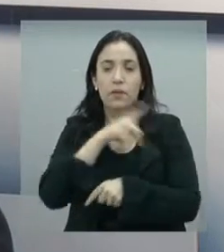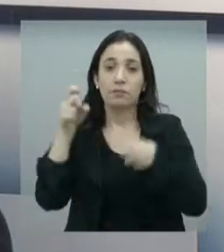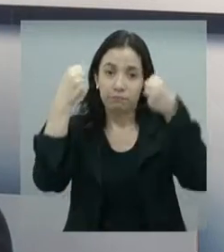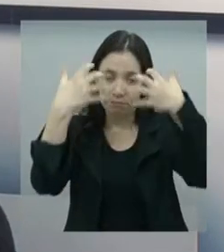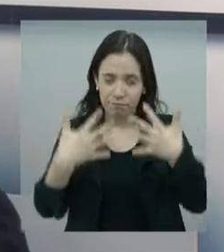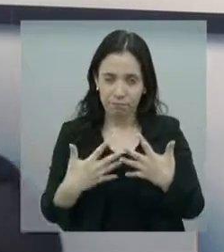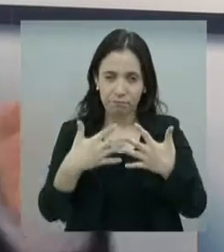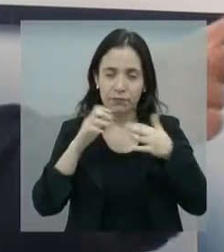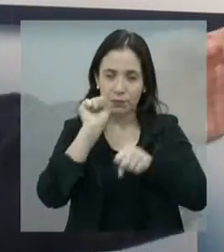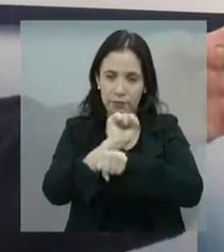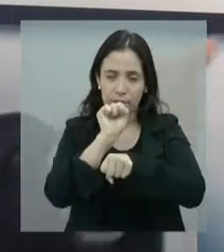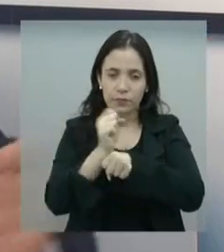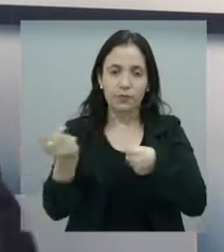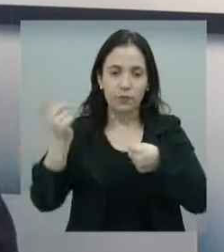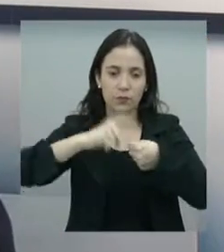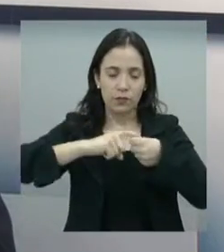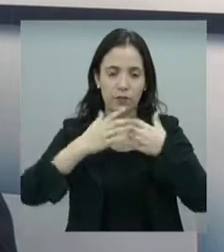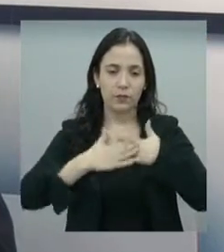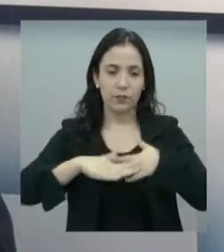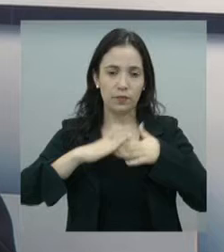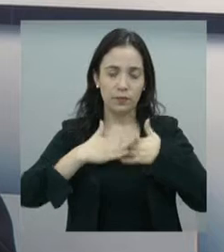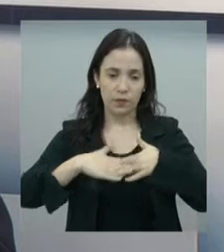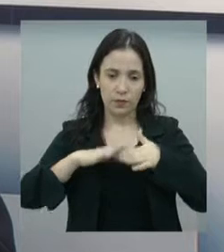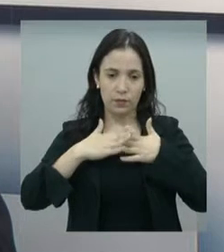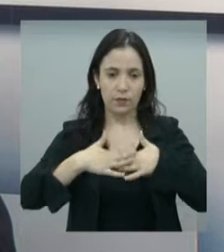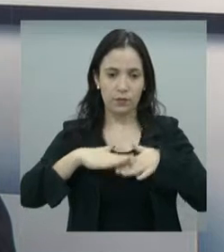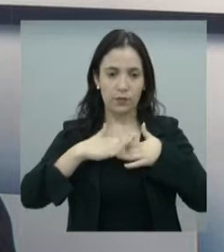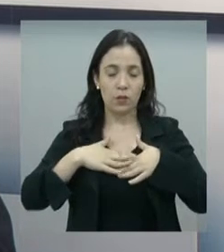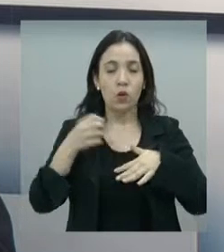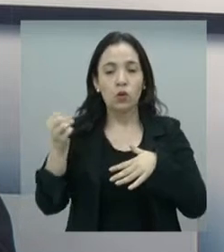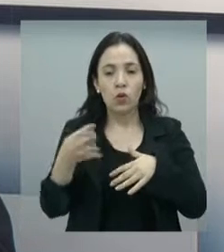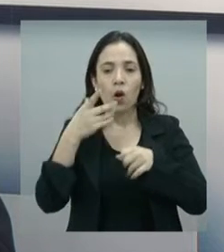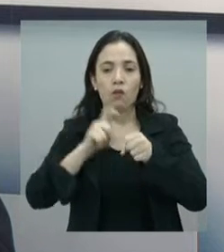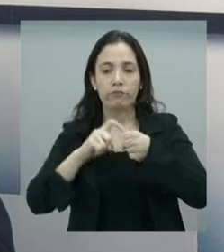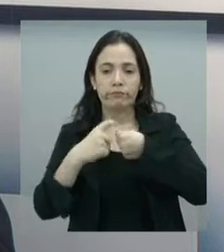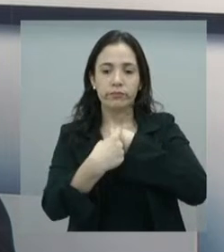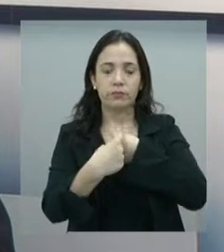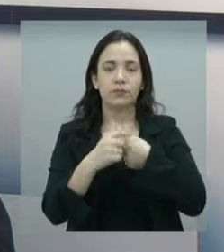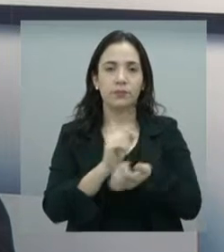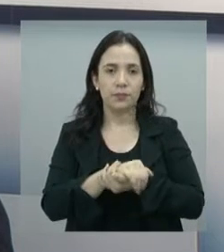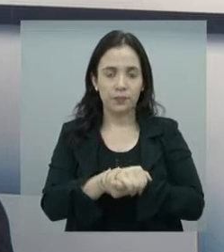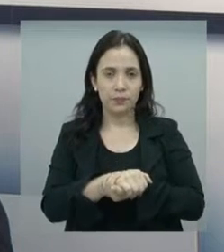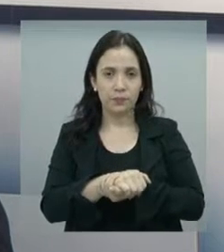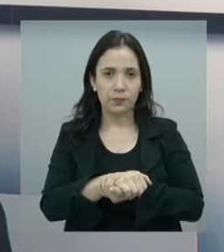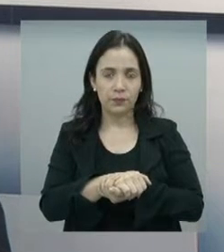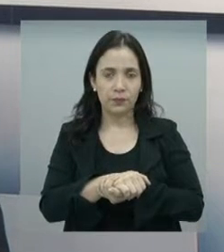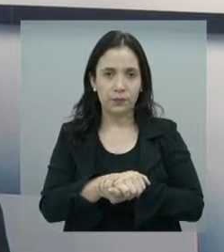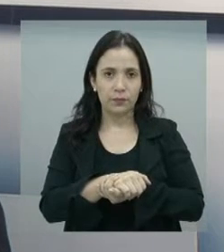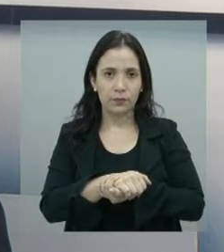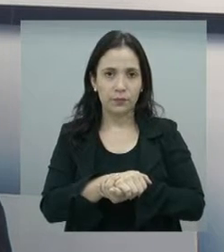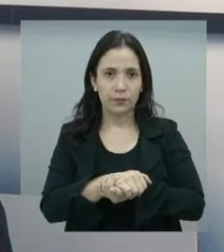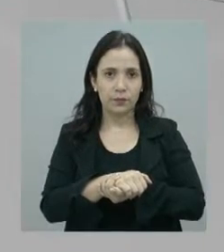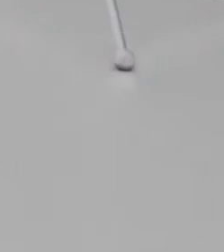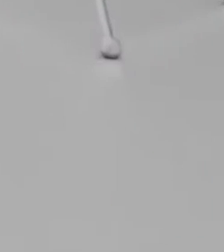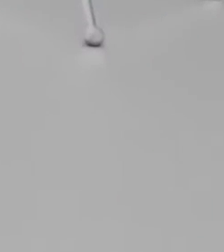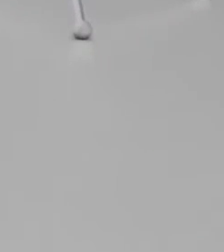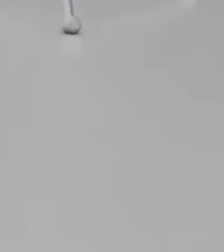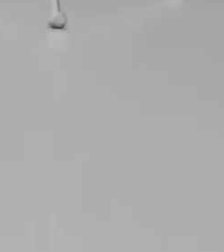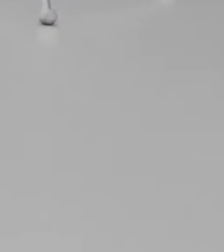falar sobre isso aqui, inclusive falar também desses novos consórcios da saúde no estado do Ceará. Sai não, eu volto já já.